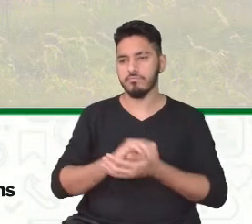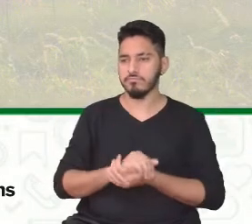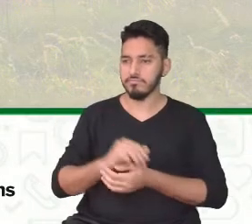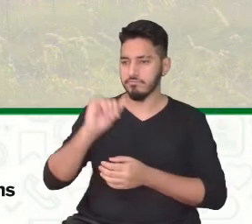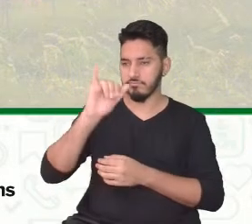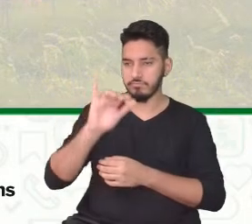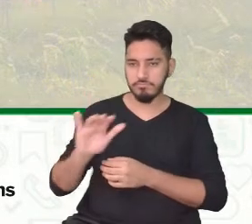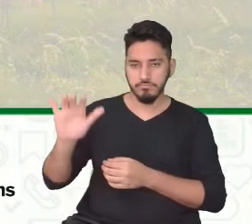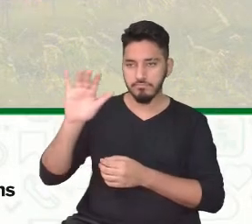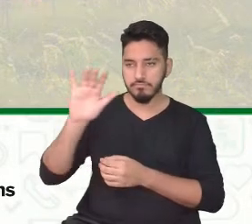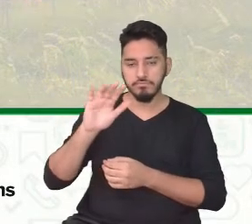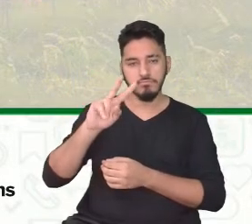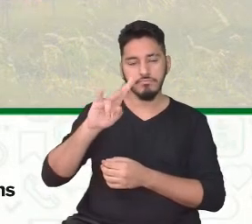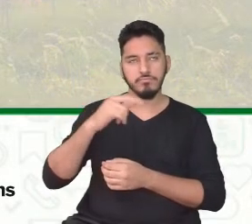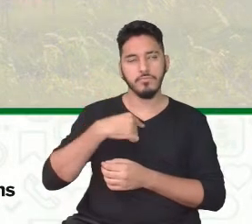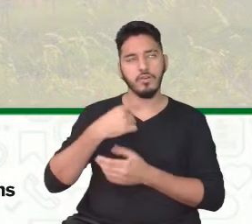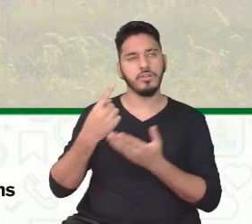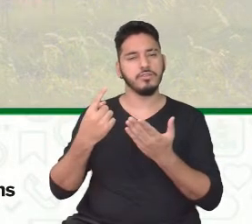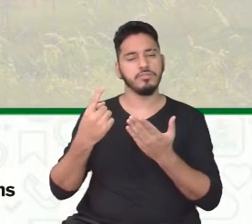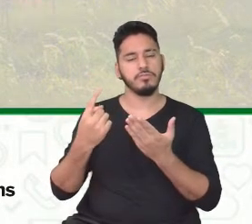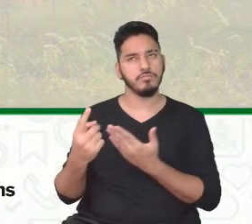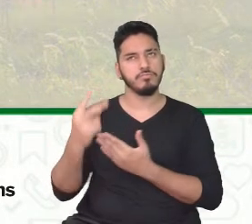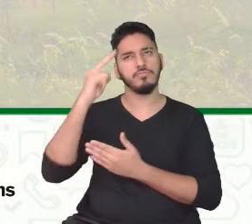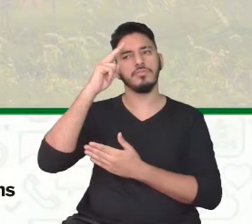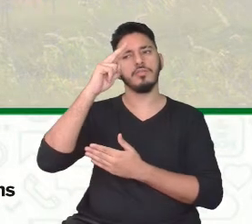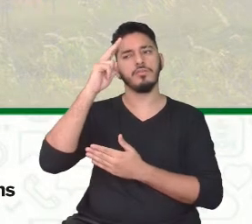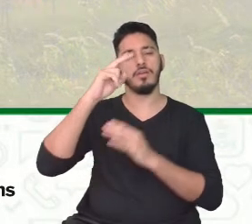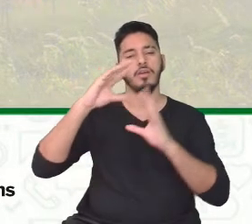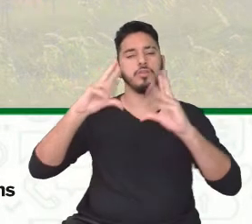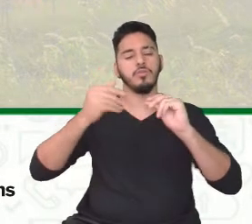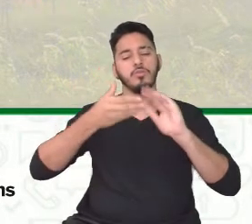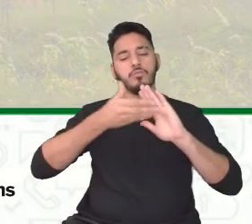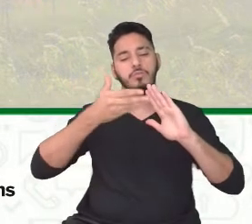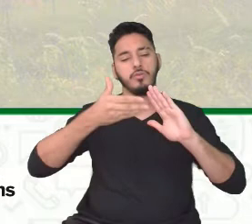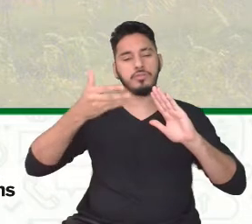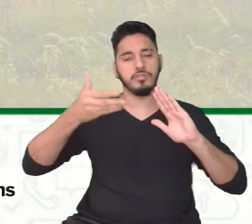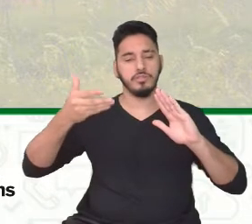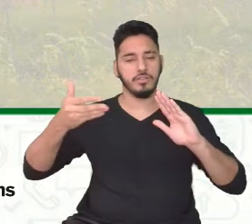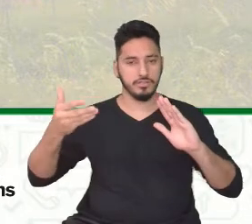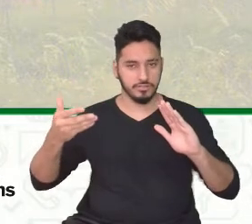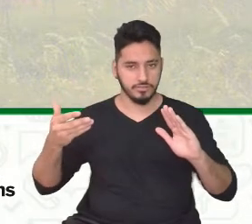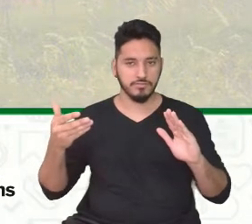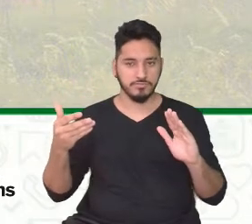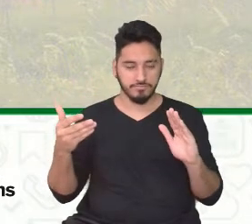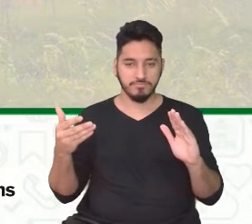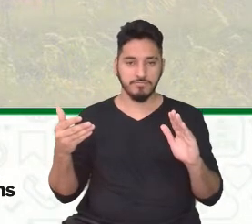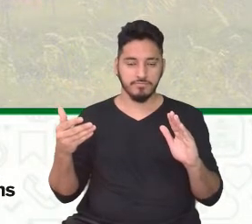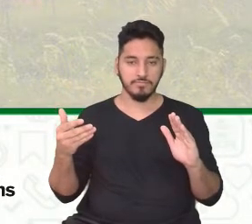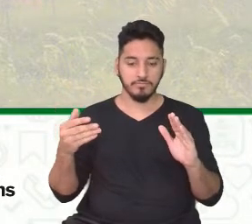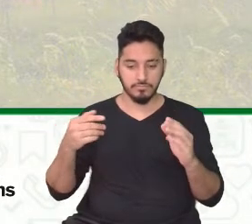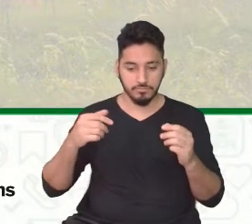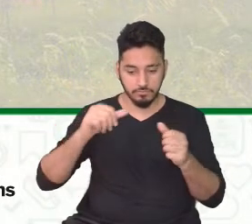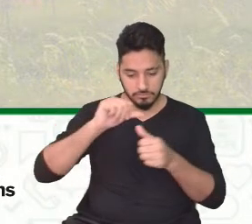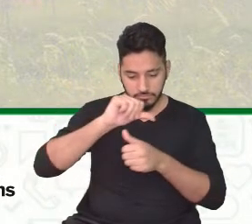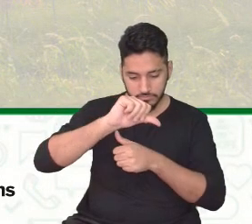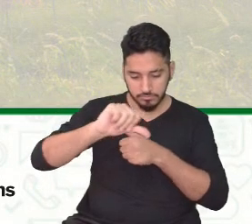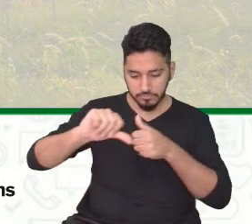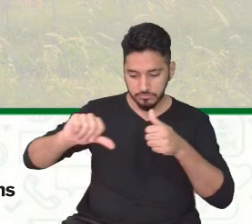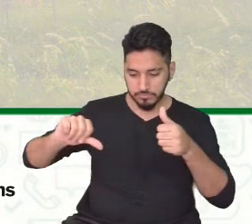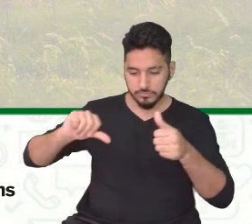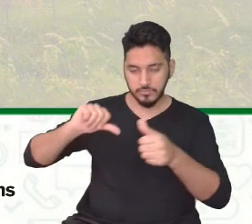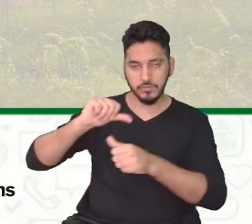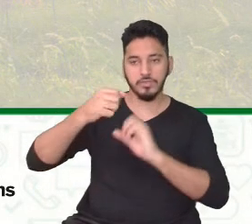imagens que vai o que nos remeter a todo o processo que o grupo passou mudando ali as